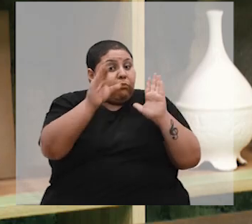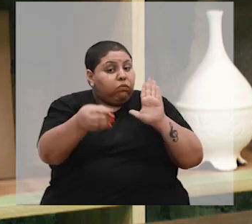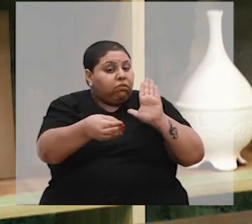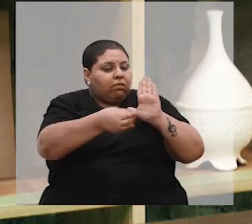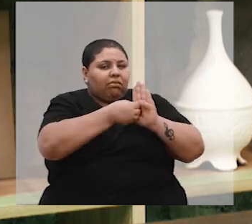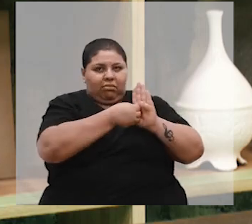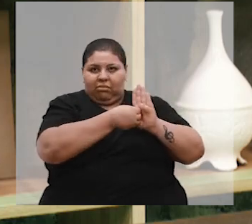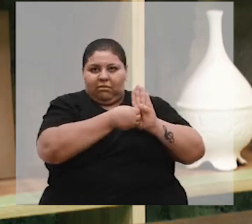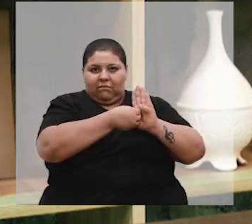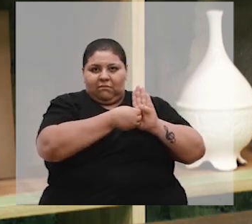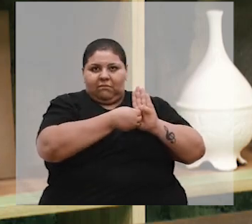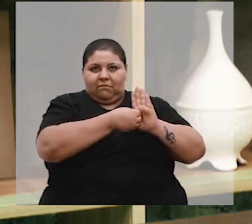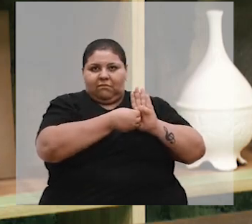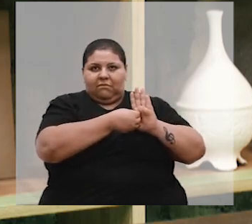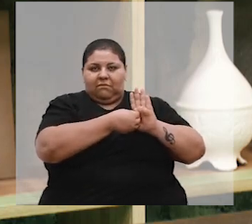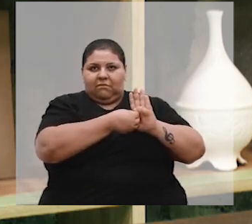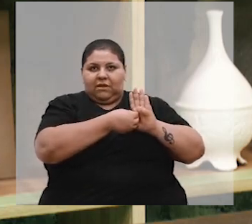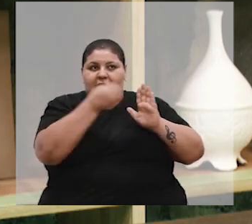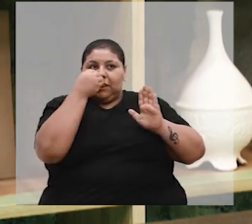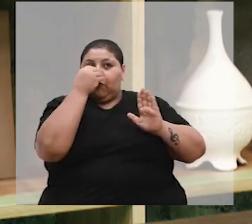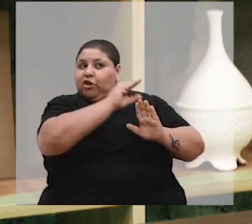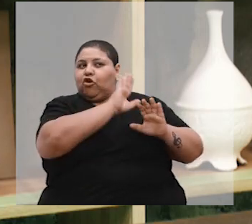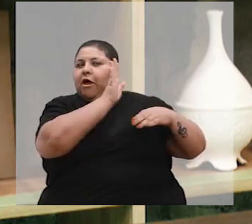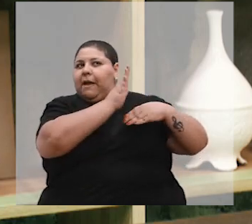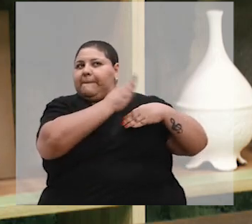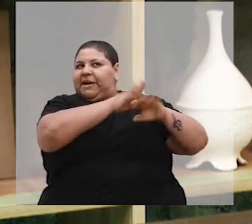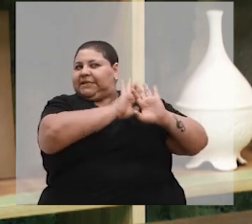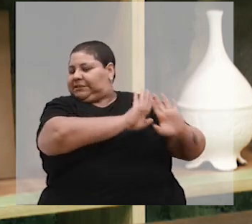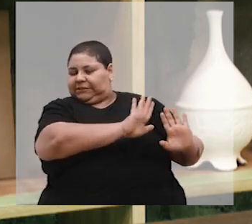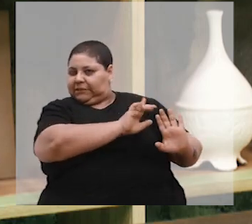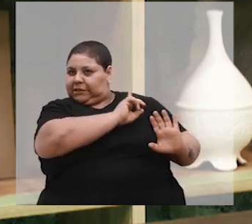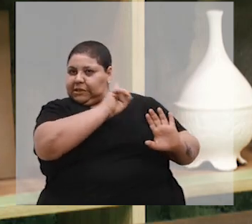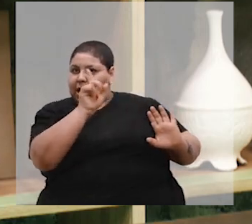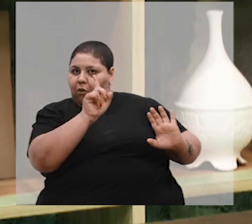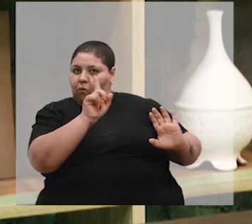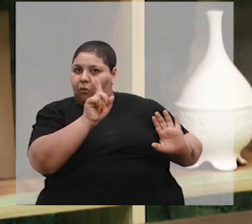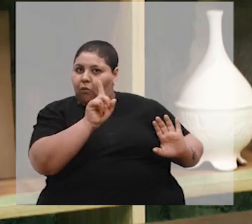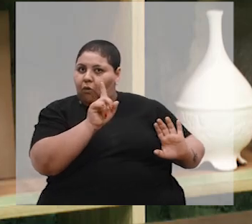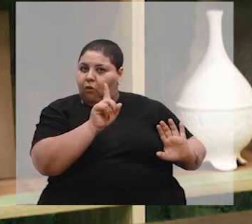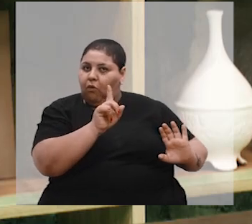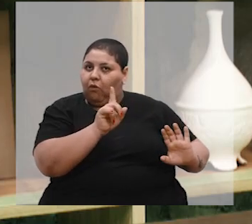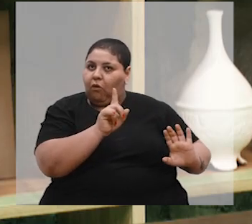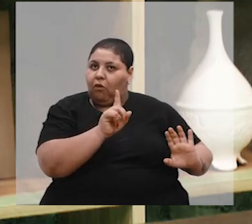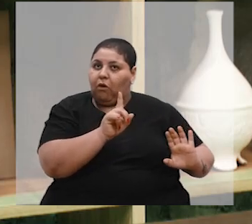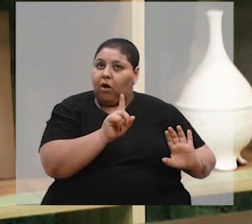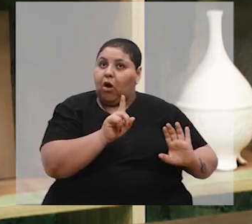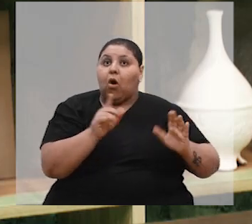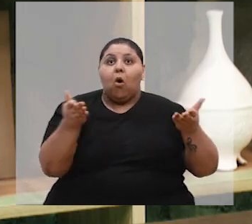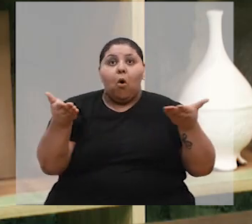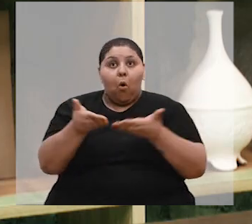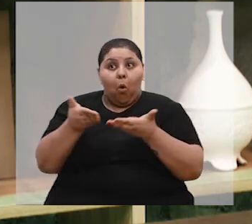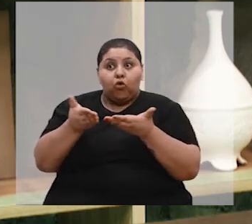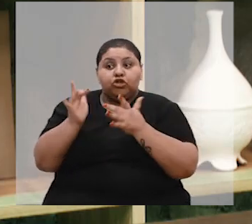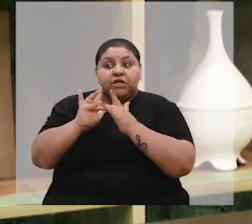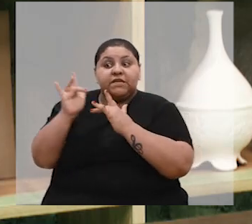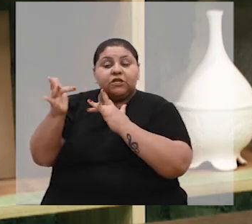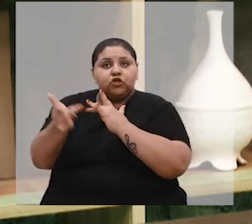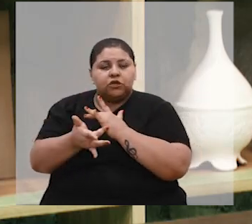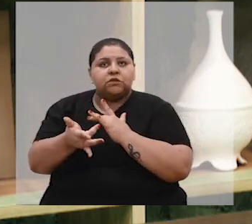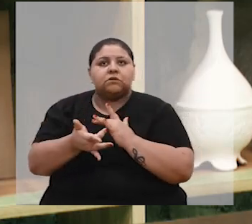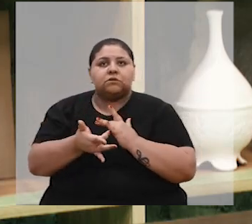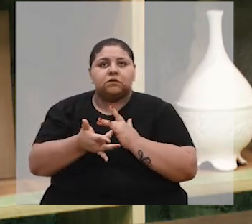tá ali dentro, né? Não se lava mais a mão, se fala, não, esse post é da Gabriela, não é comigo, é com ela. Não, as plataformas estão sendo,